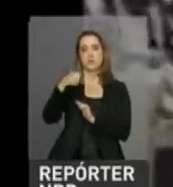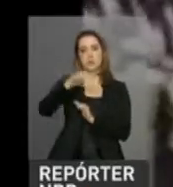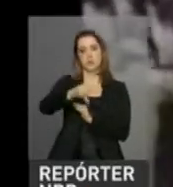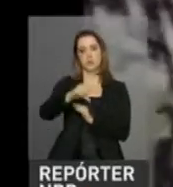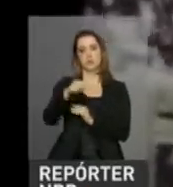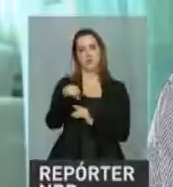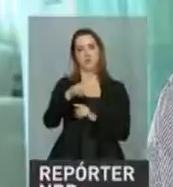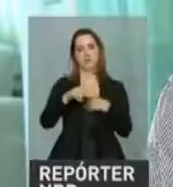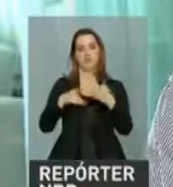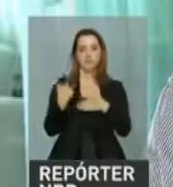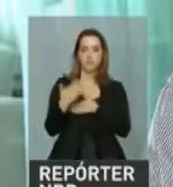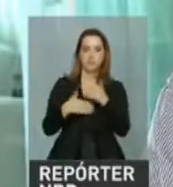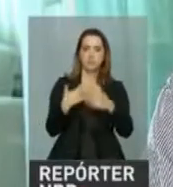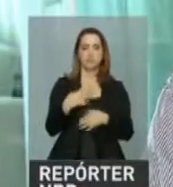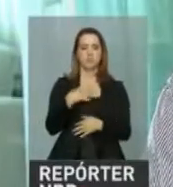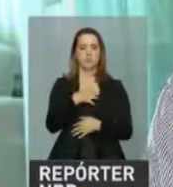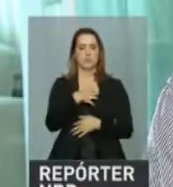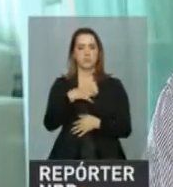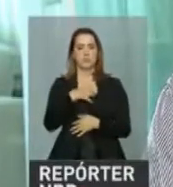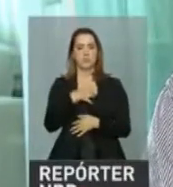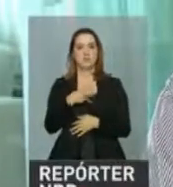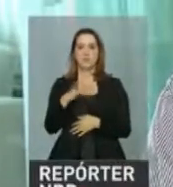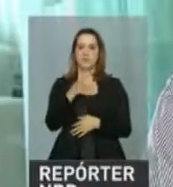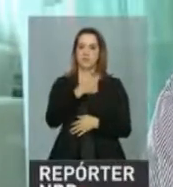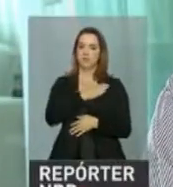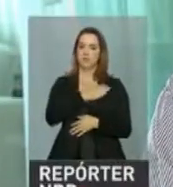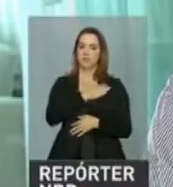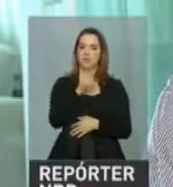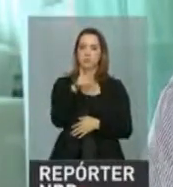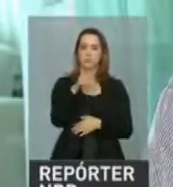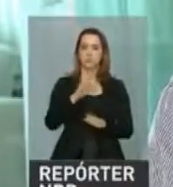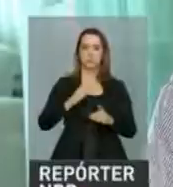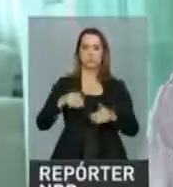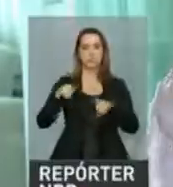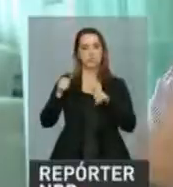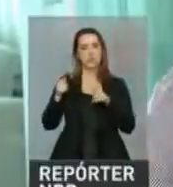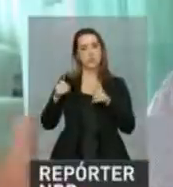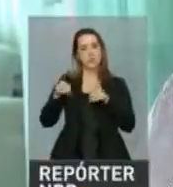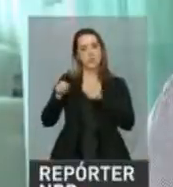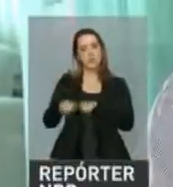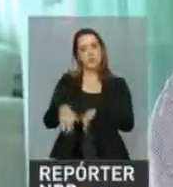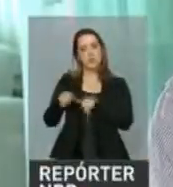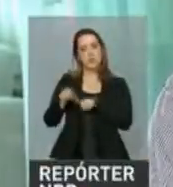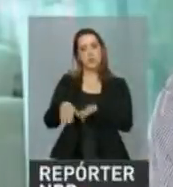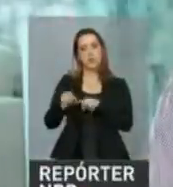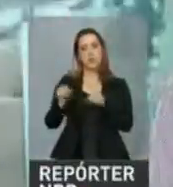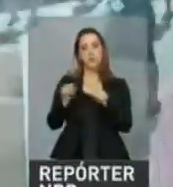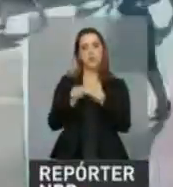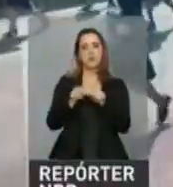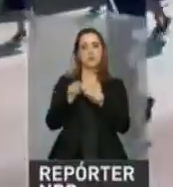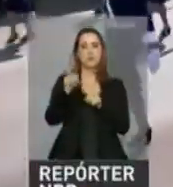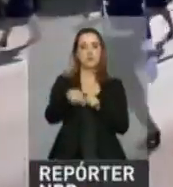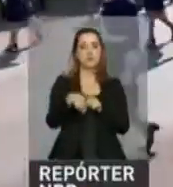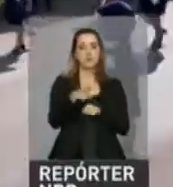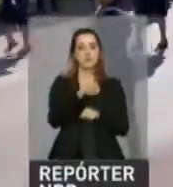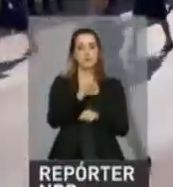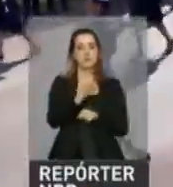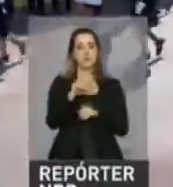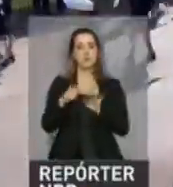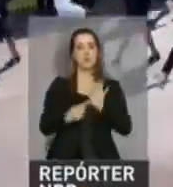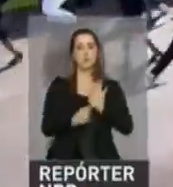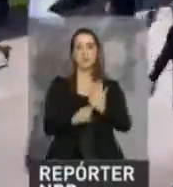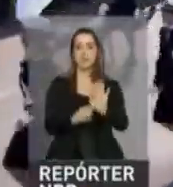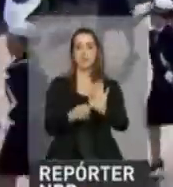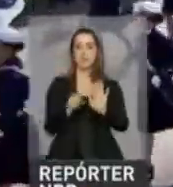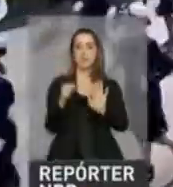dos brasileiros. Esses desfiles são formas encontradas pelos estados nacionais de